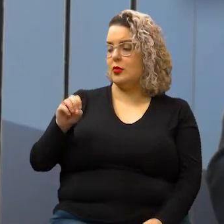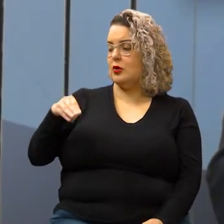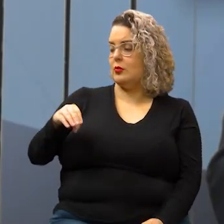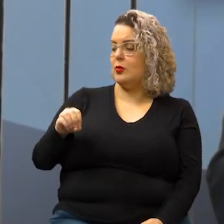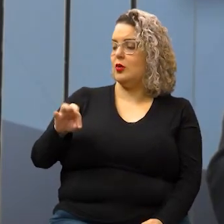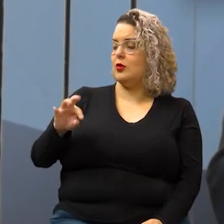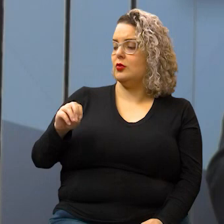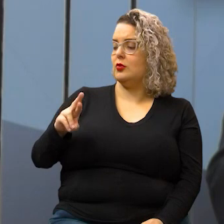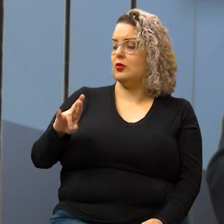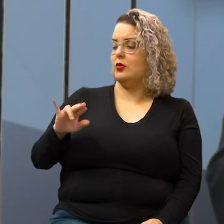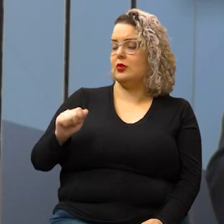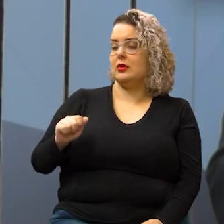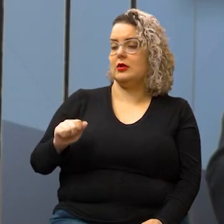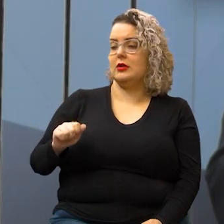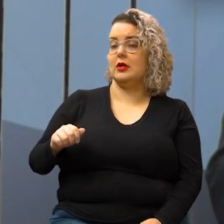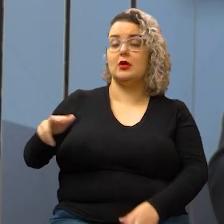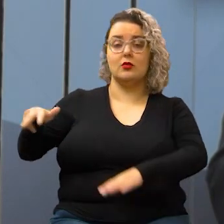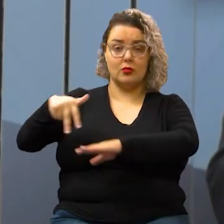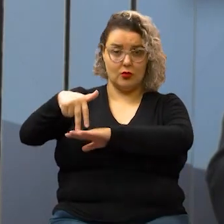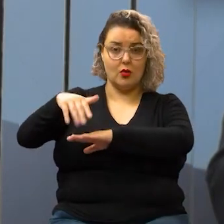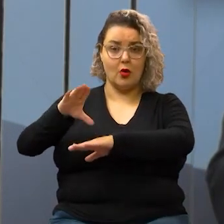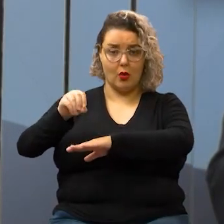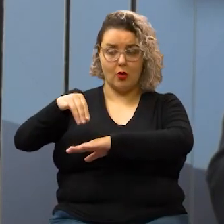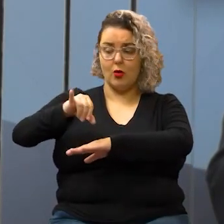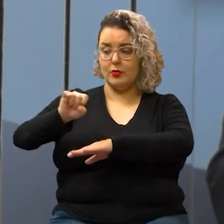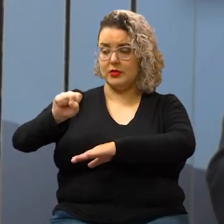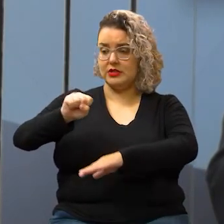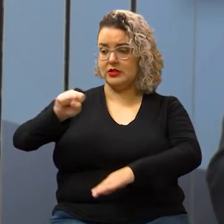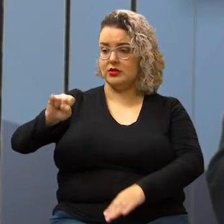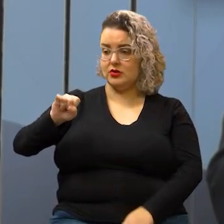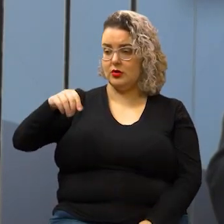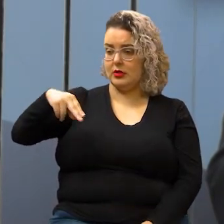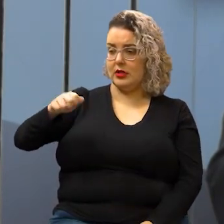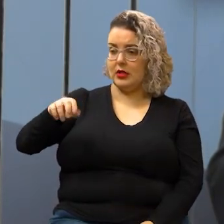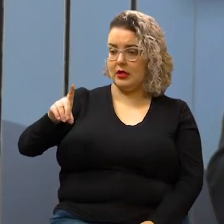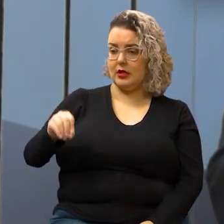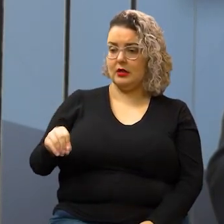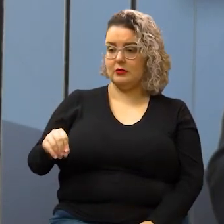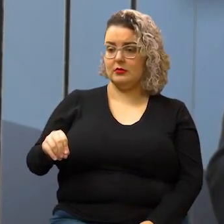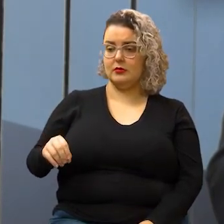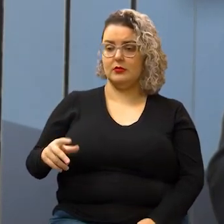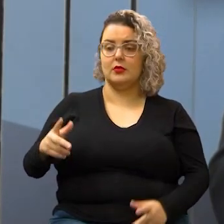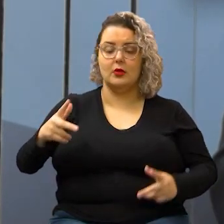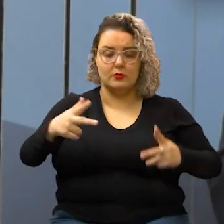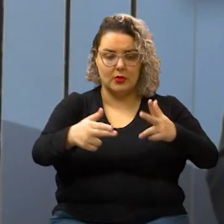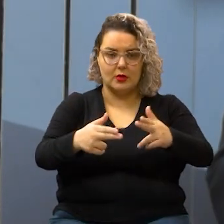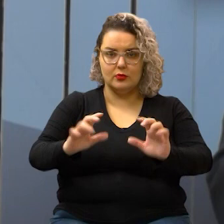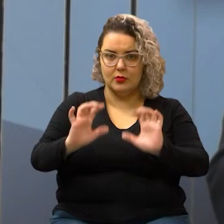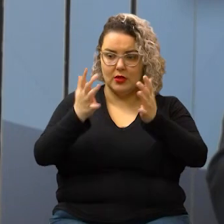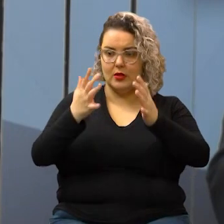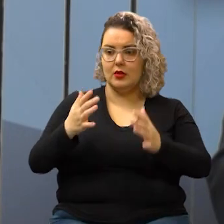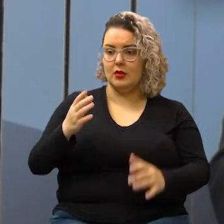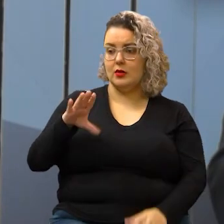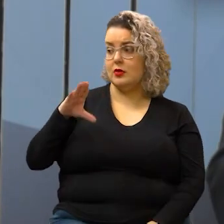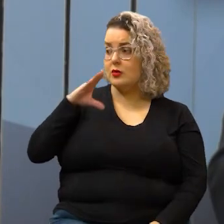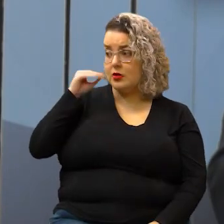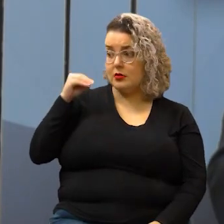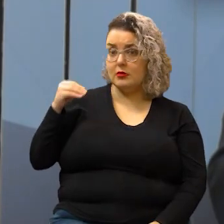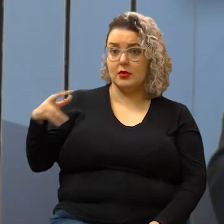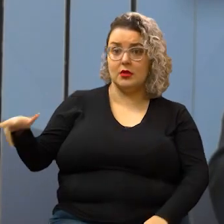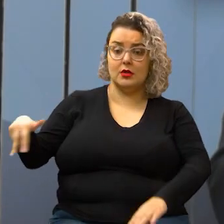onde o comissário autuou, né, os organizadores de uma festa, onde o adolescente, vereador, chegava na festa e